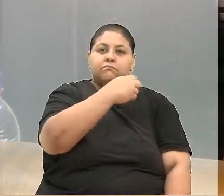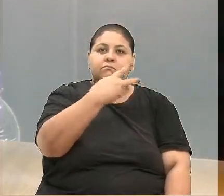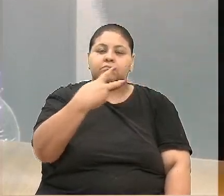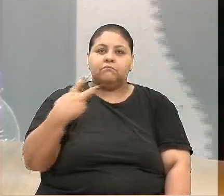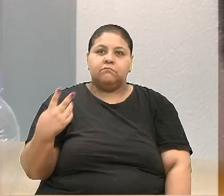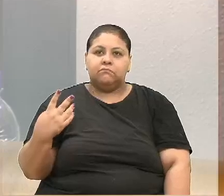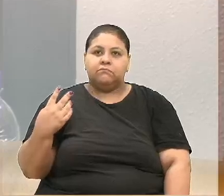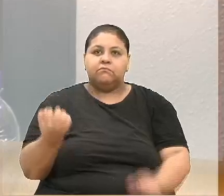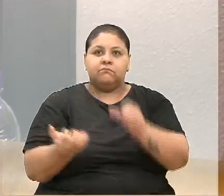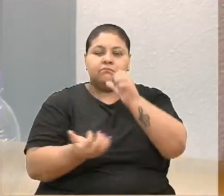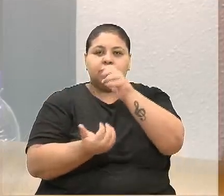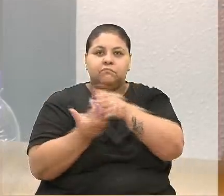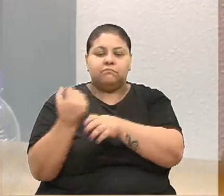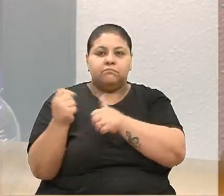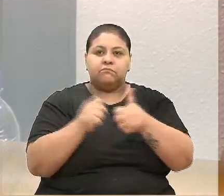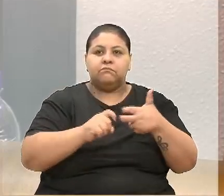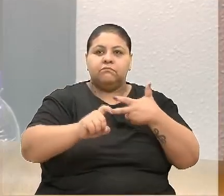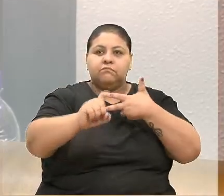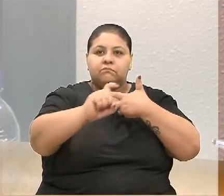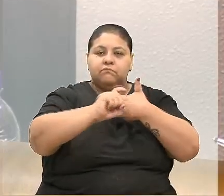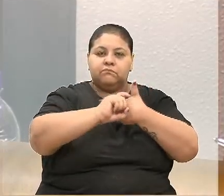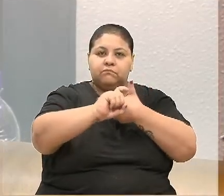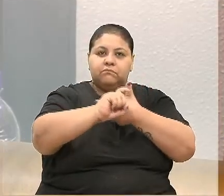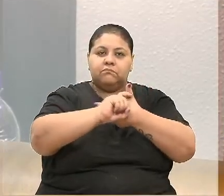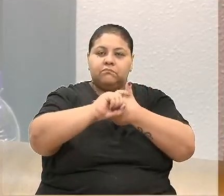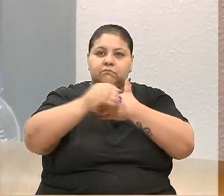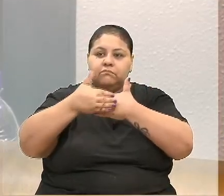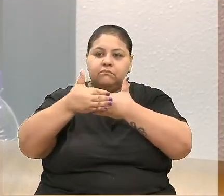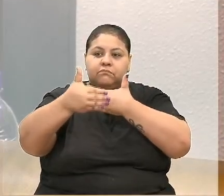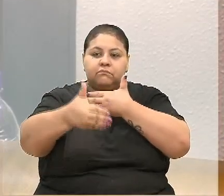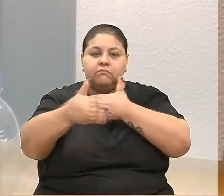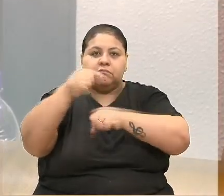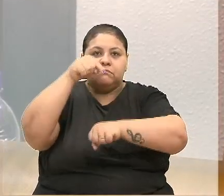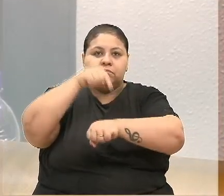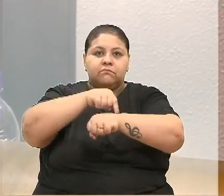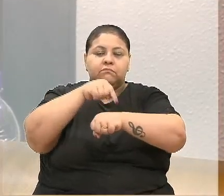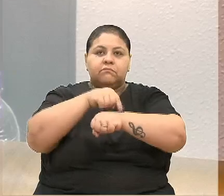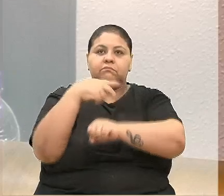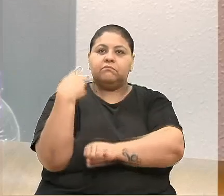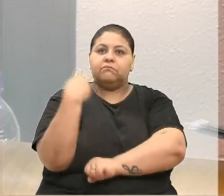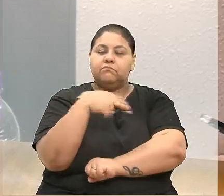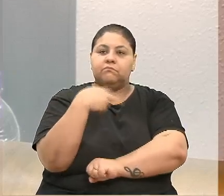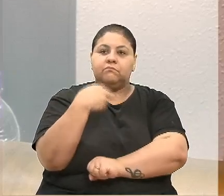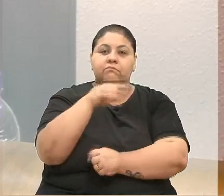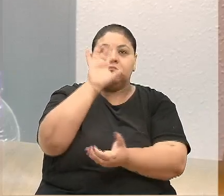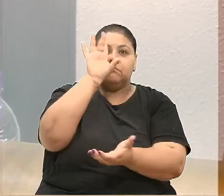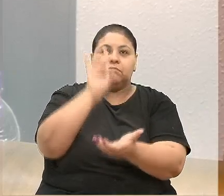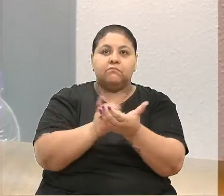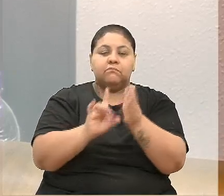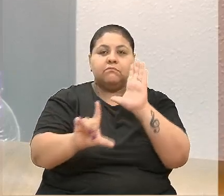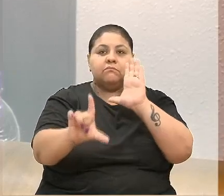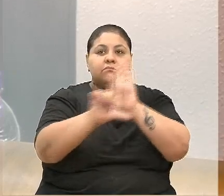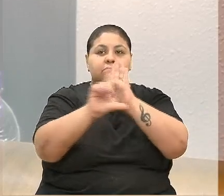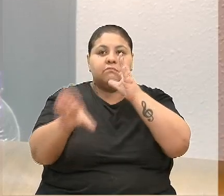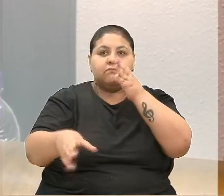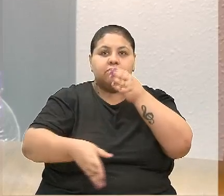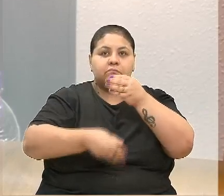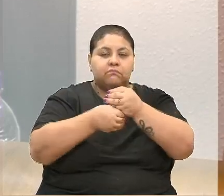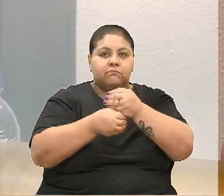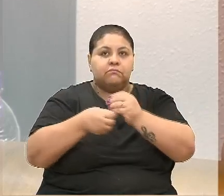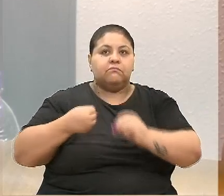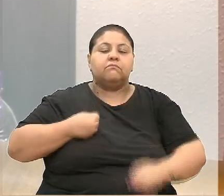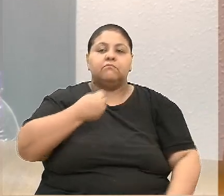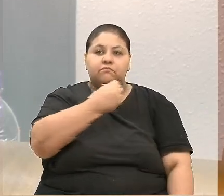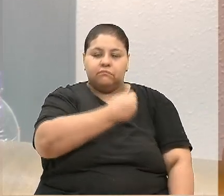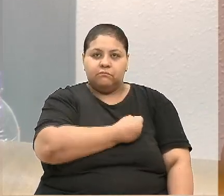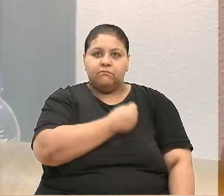216/2024, de autoria do Poder Executivo, que prorroga o prazo de validade estabelecido nas leis complementares números